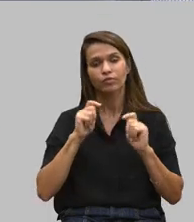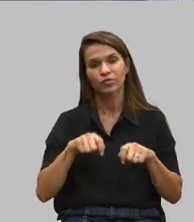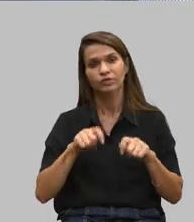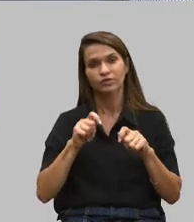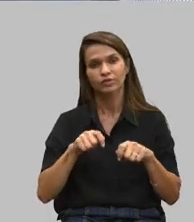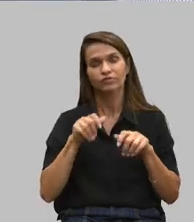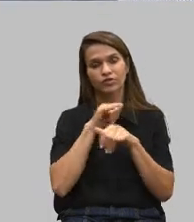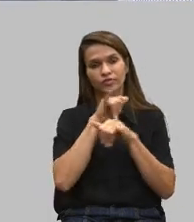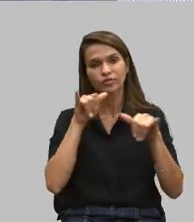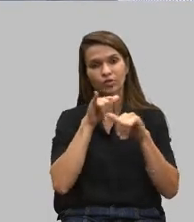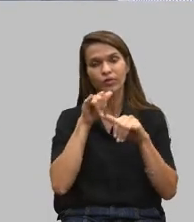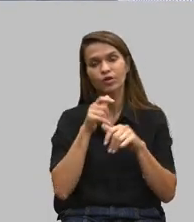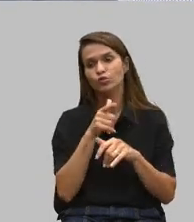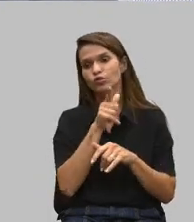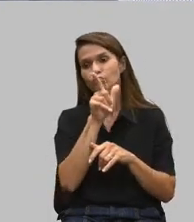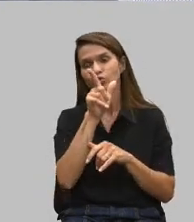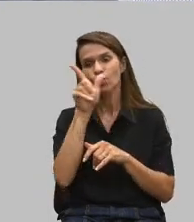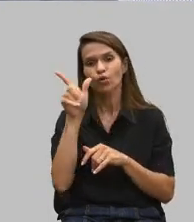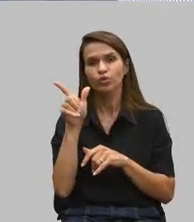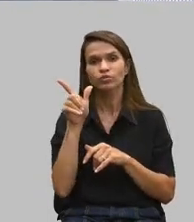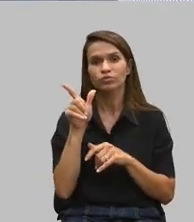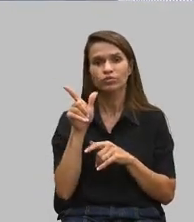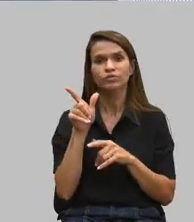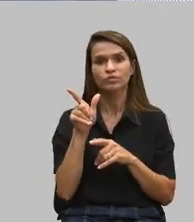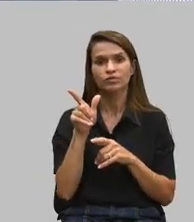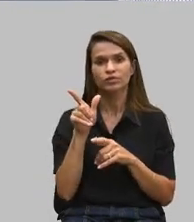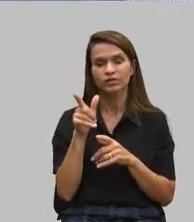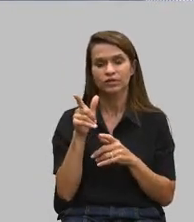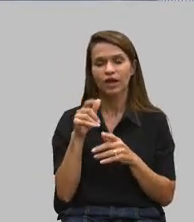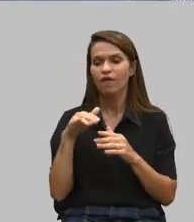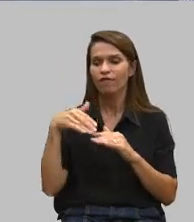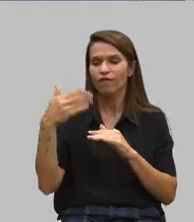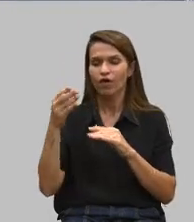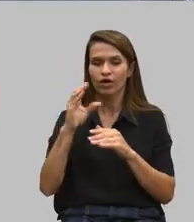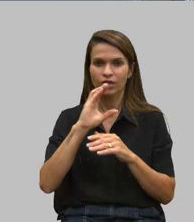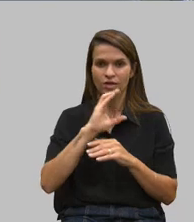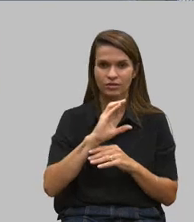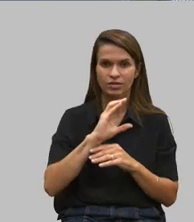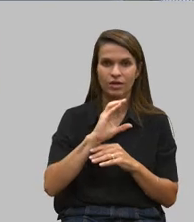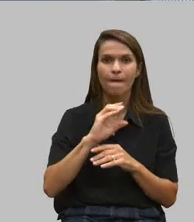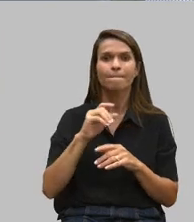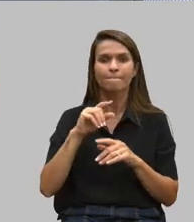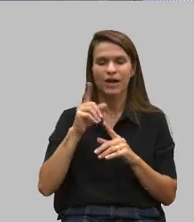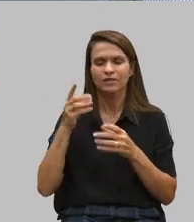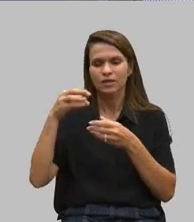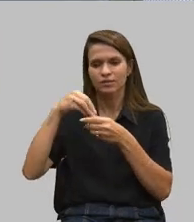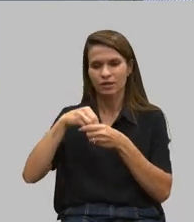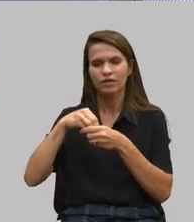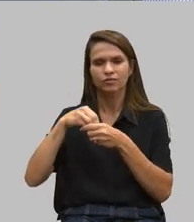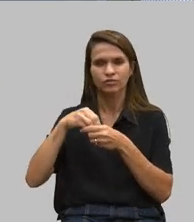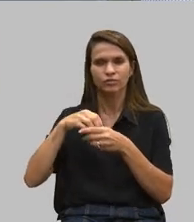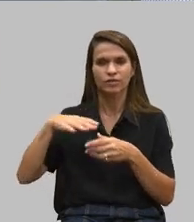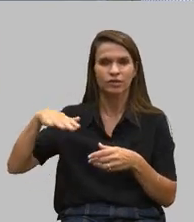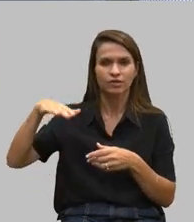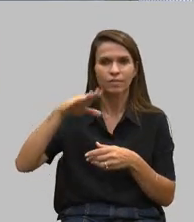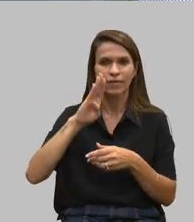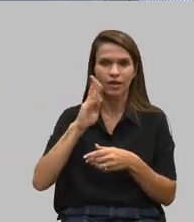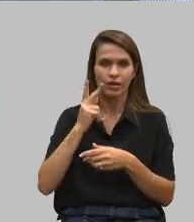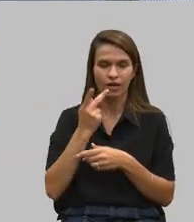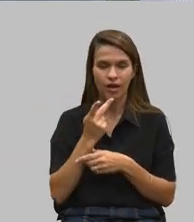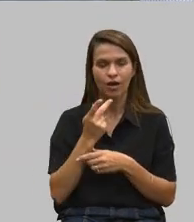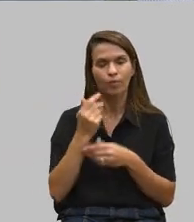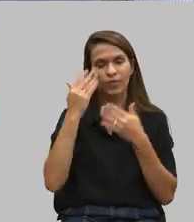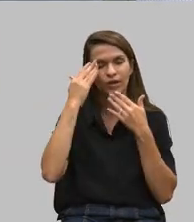divulgarmos para os outros também que não faz parte da C mas que faz parte da grande Metropolitana muito obrigada por estar aqui pelo